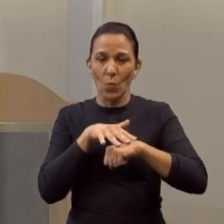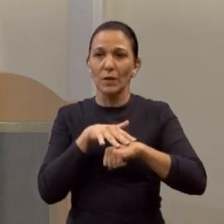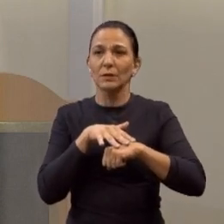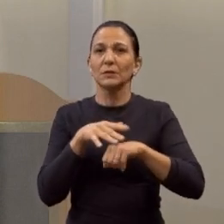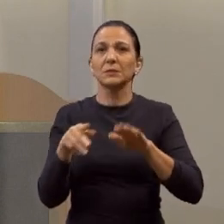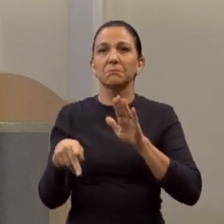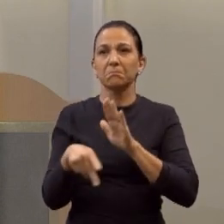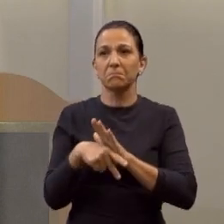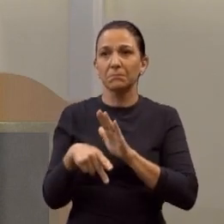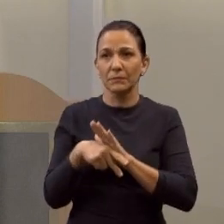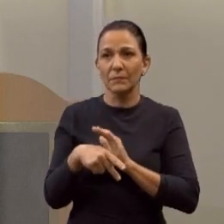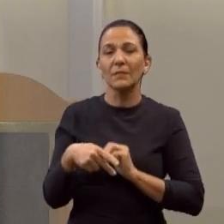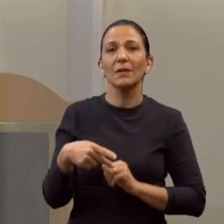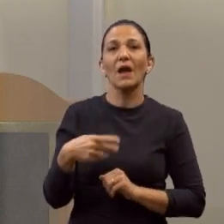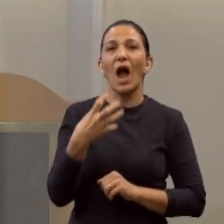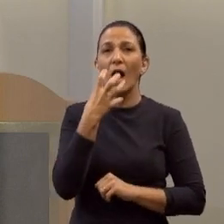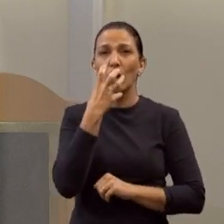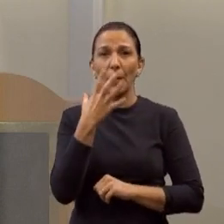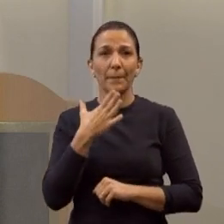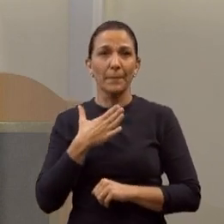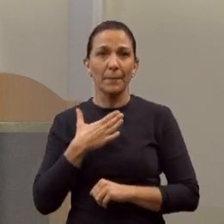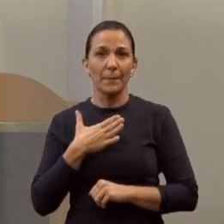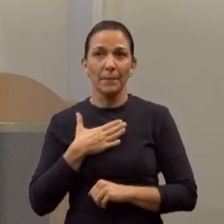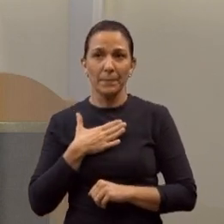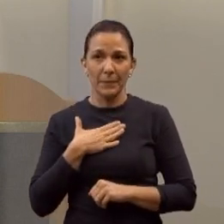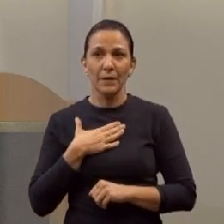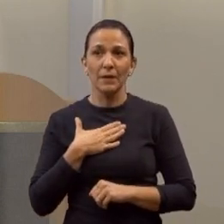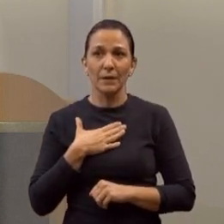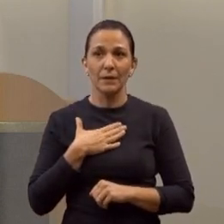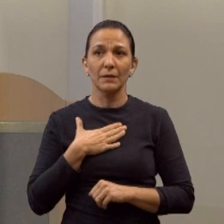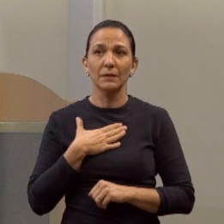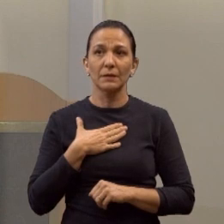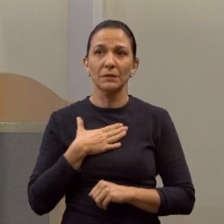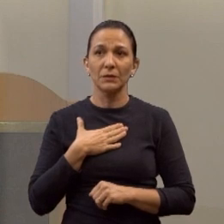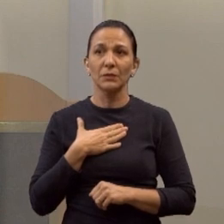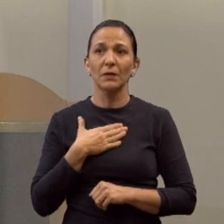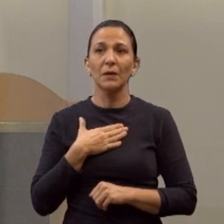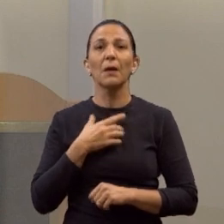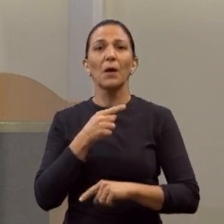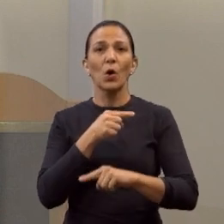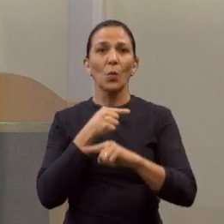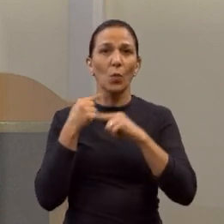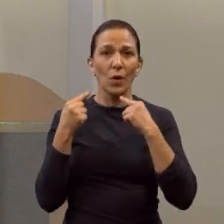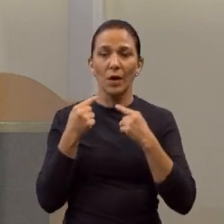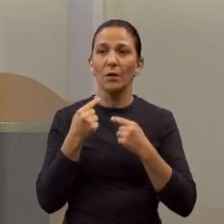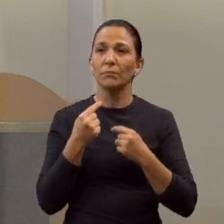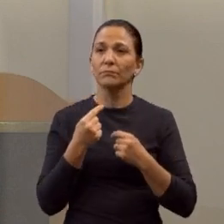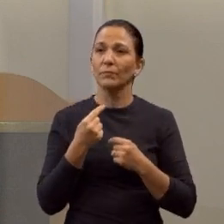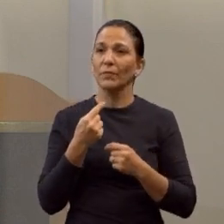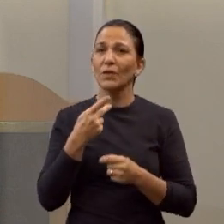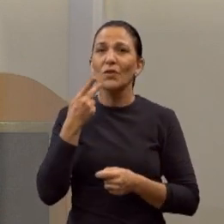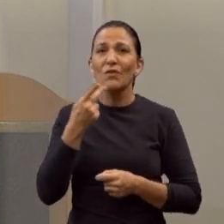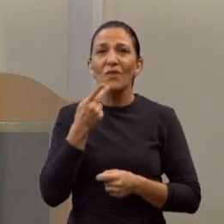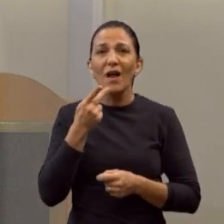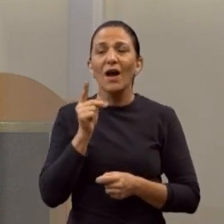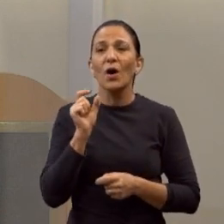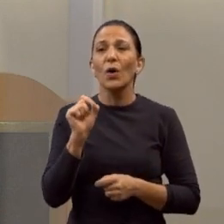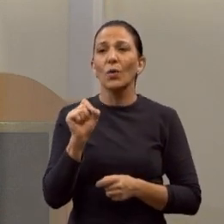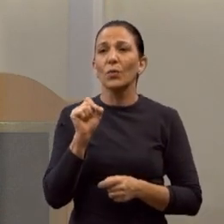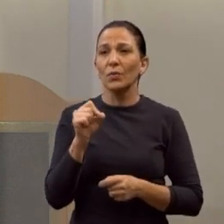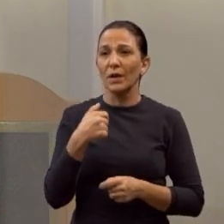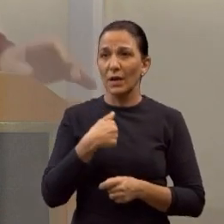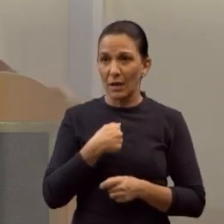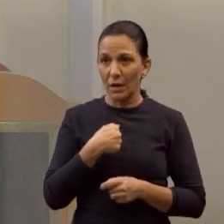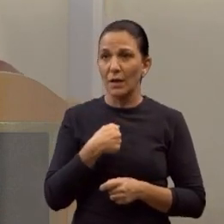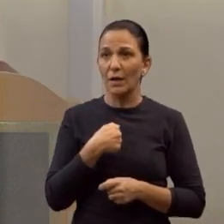noite realmente ela deixou a gente. E eu faço questão de deixar isso aqui registrado, né? Porque, afinal,